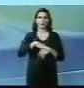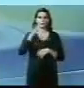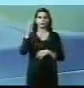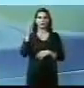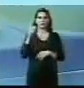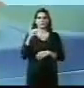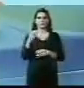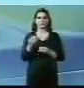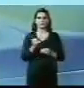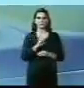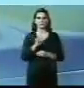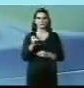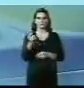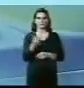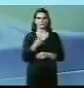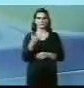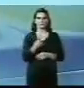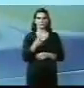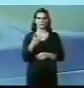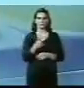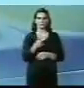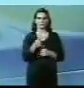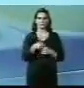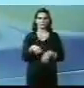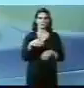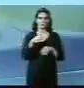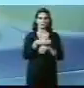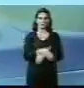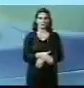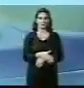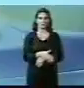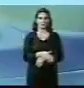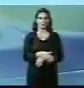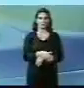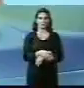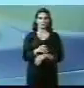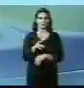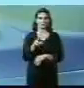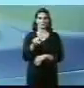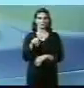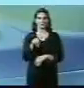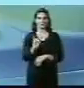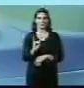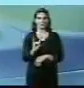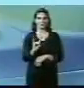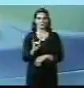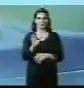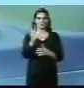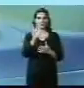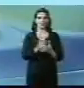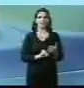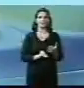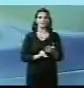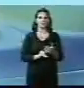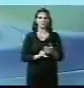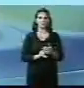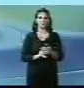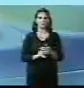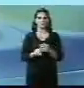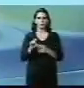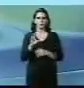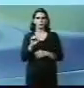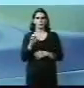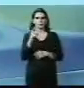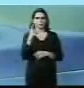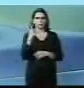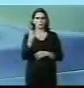exemplo, se 2 deles estão acessando apenas páginas que estão na cache do proxy e o outro está baixando um arquivo, por exemplo, somente